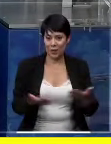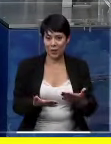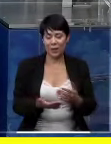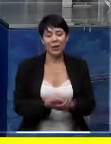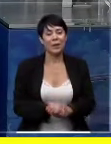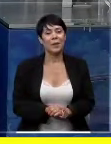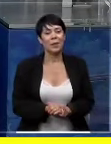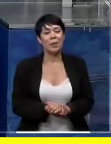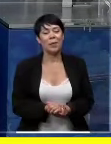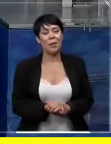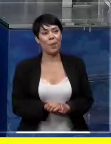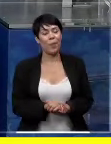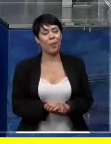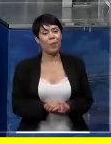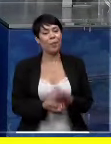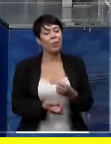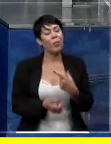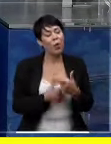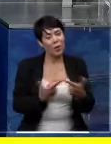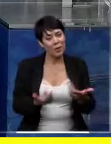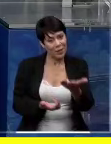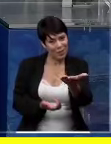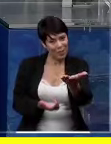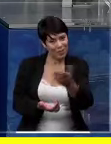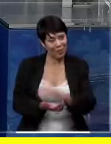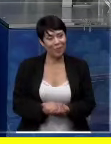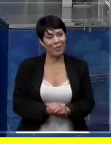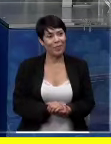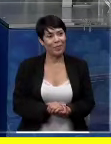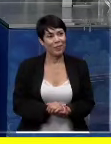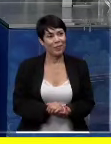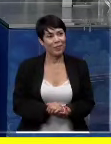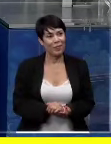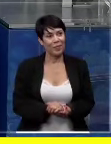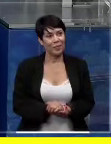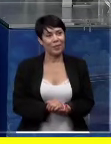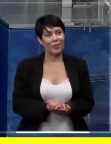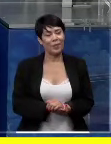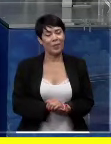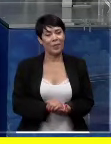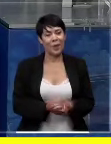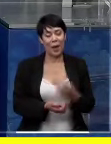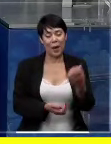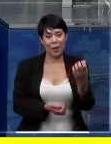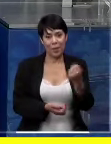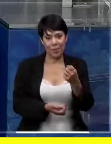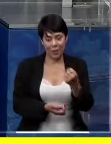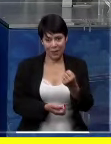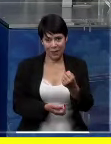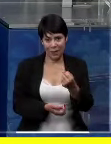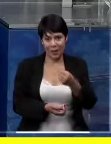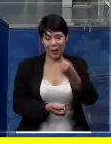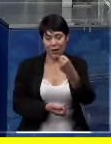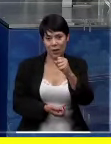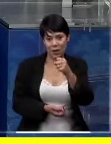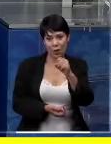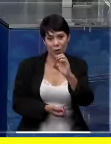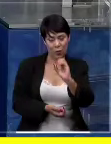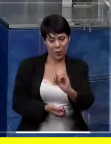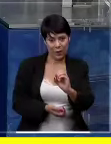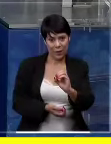da Time Mania. Boa sorte para você. Tá chegando. Bola branca, número